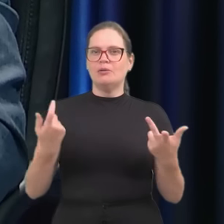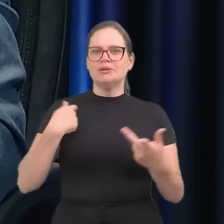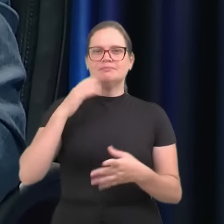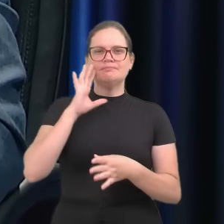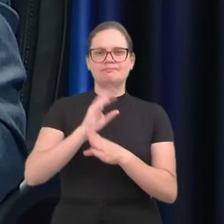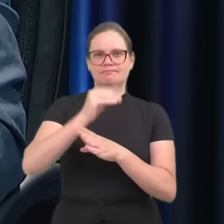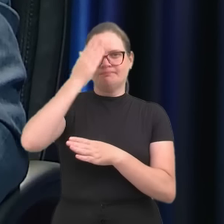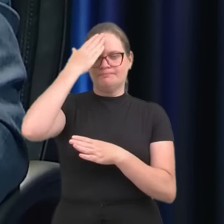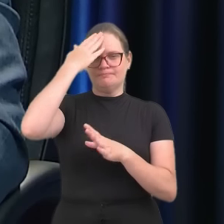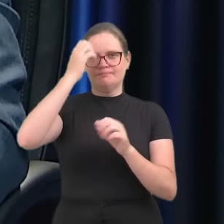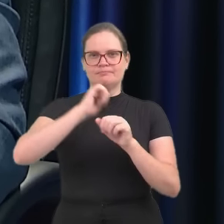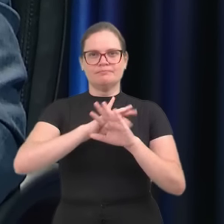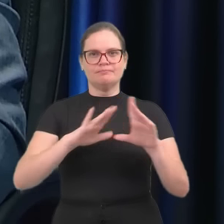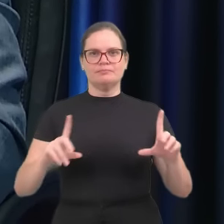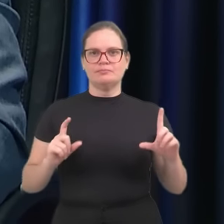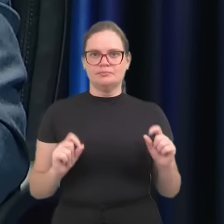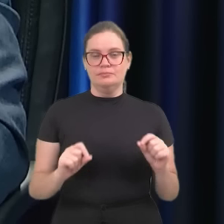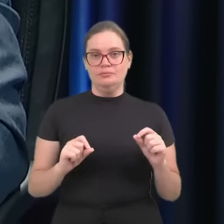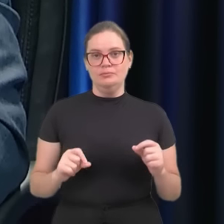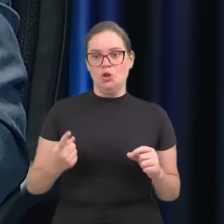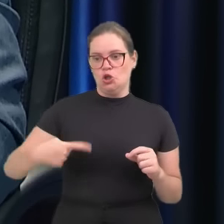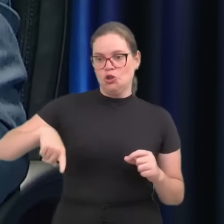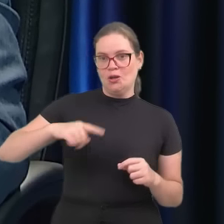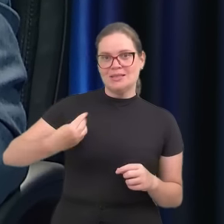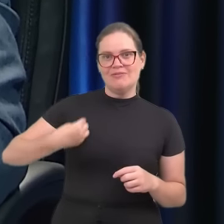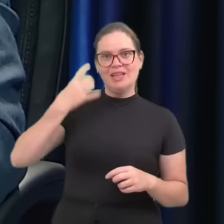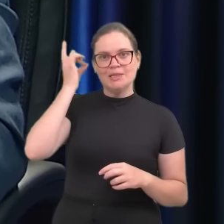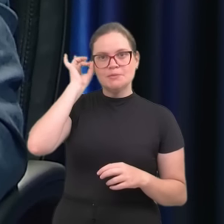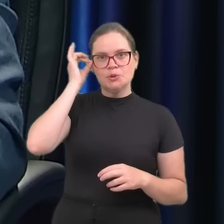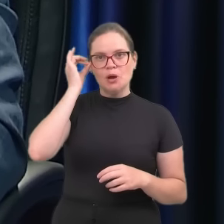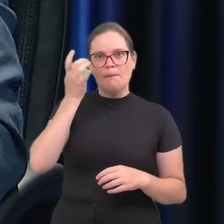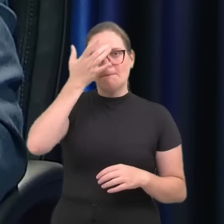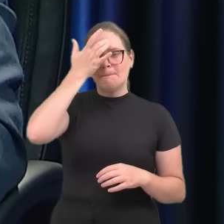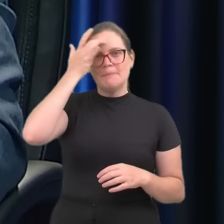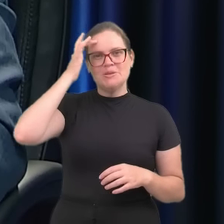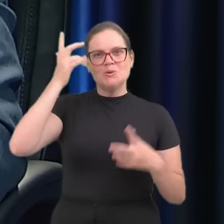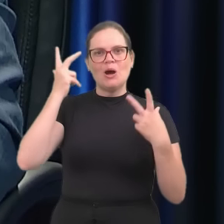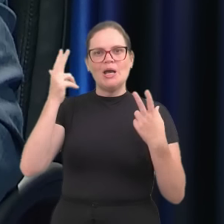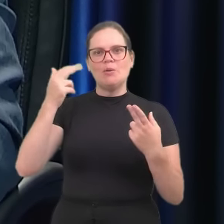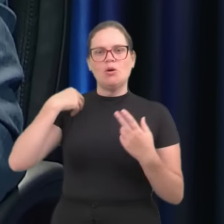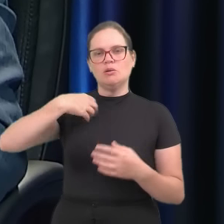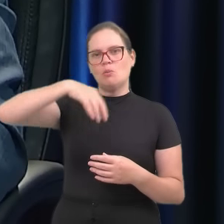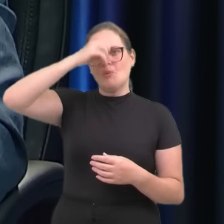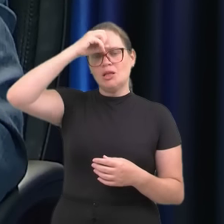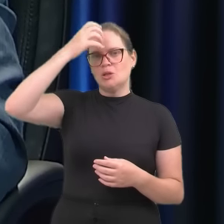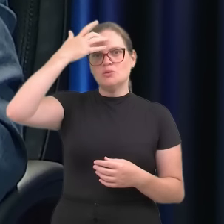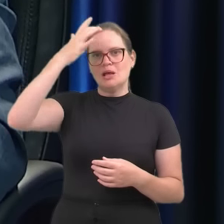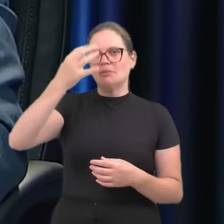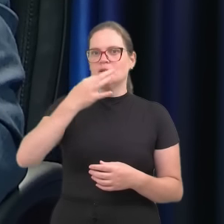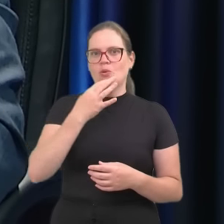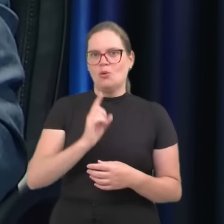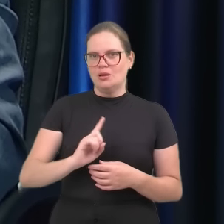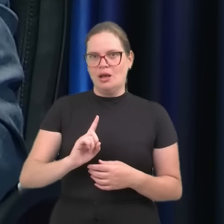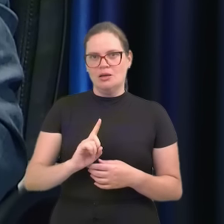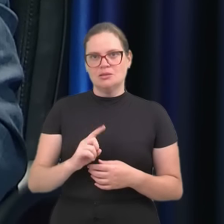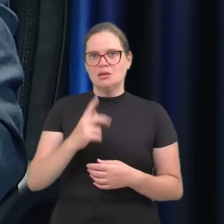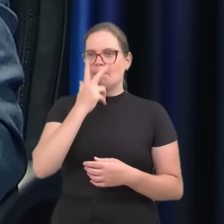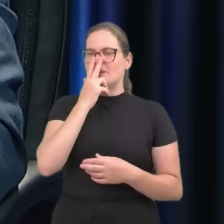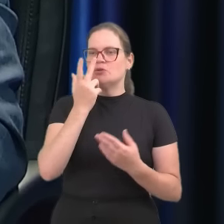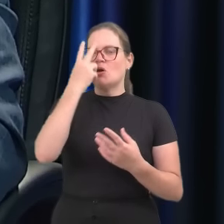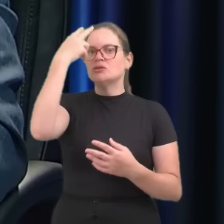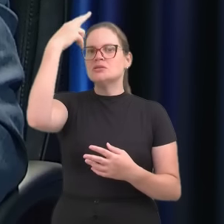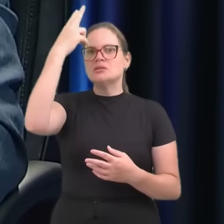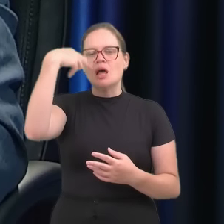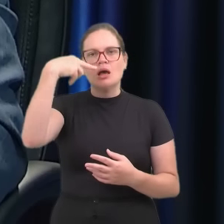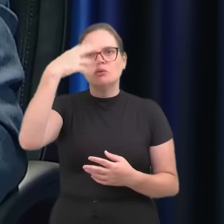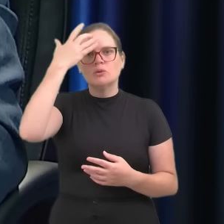Um ponto que fica muito claro, né, para nós aqui é que a cura da cegueira espiritual que Deus opera no homem é